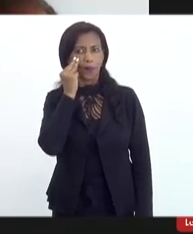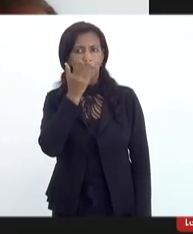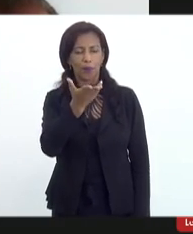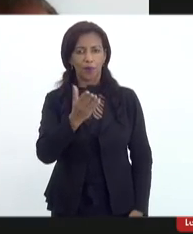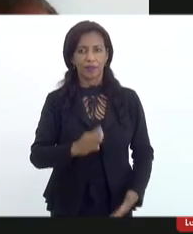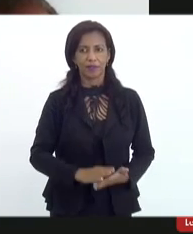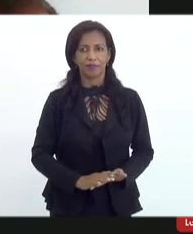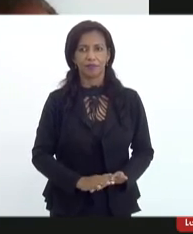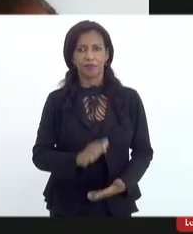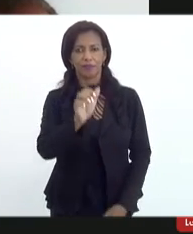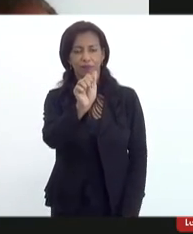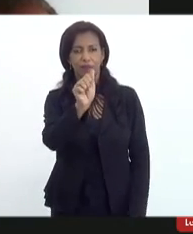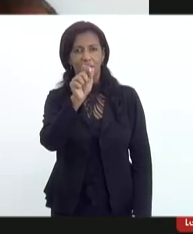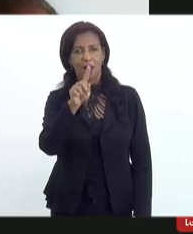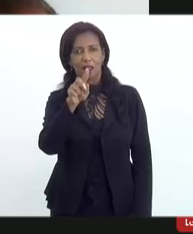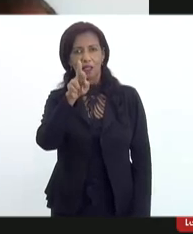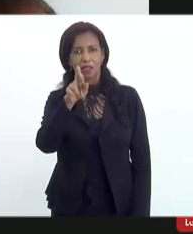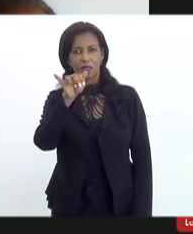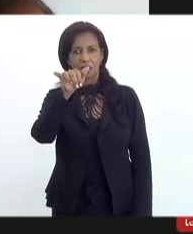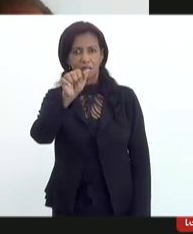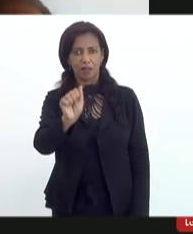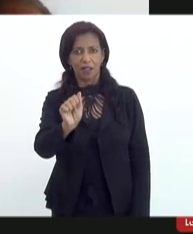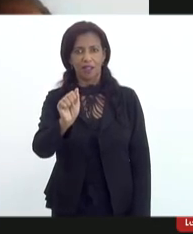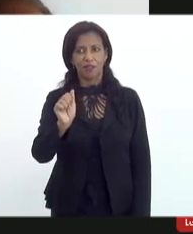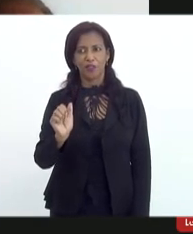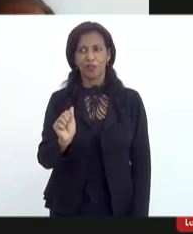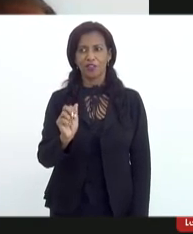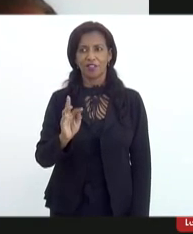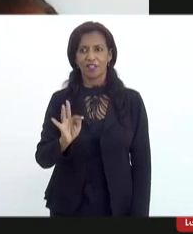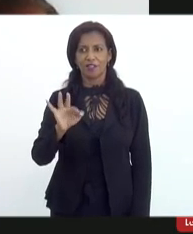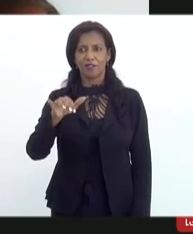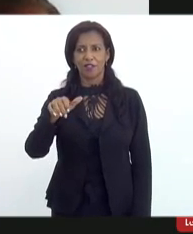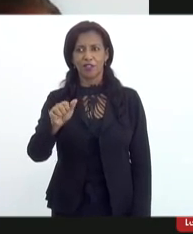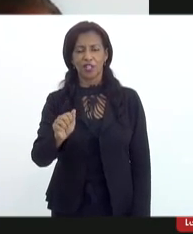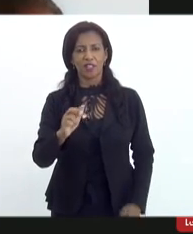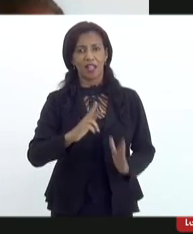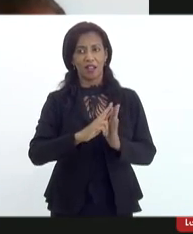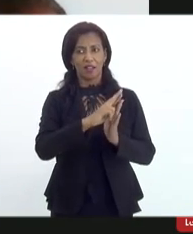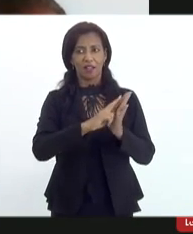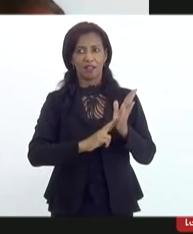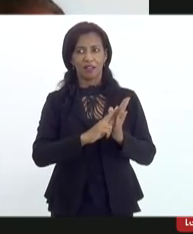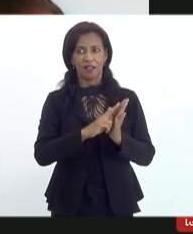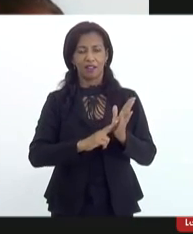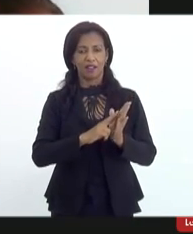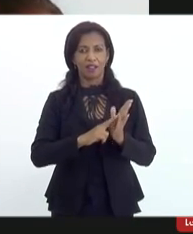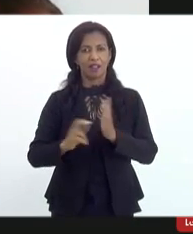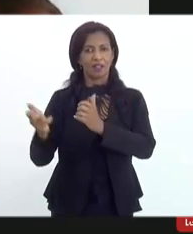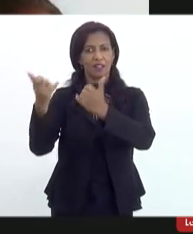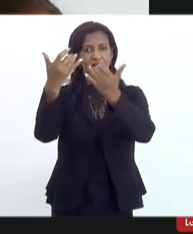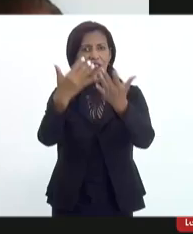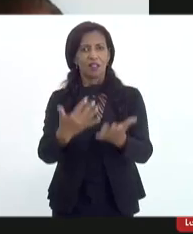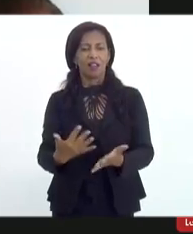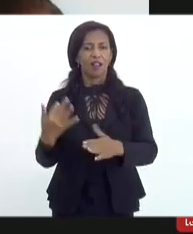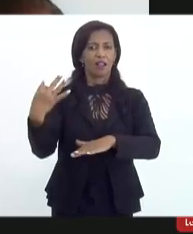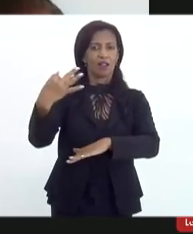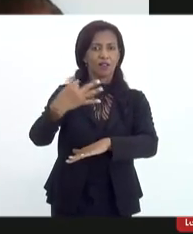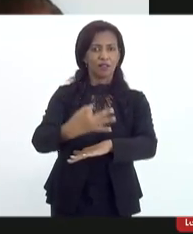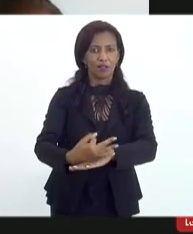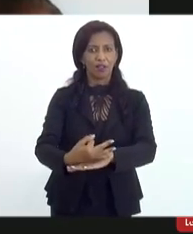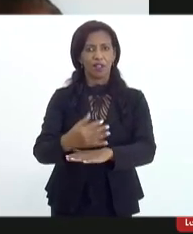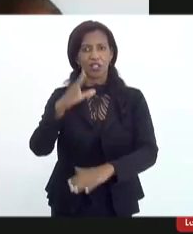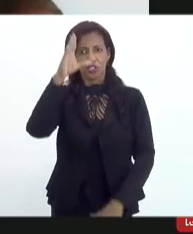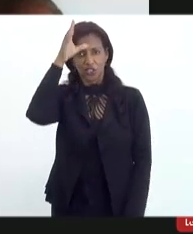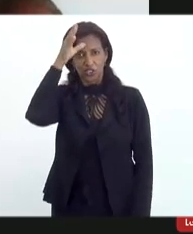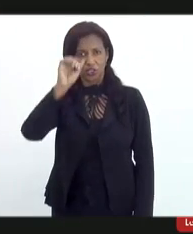Francisco, Adriana Baltazar e Átila Nunes, que é o nosso relator, justificando as ausências da deputada